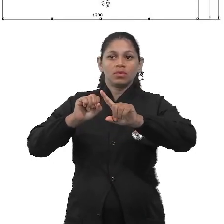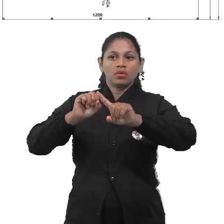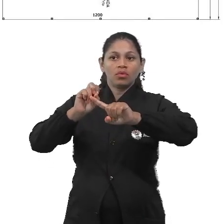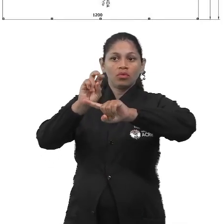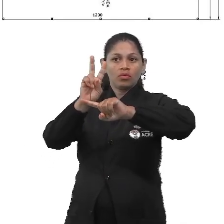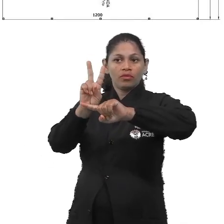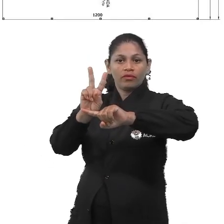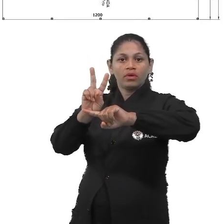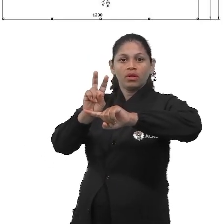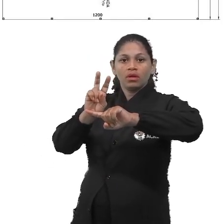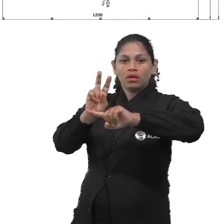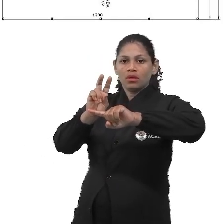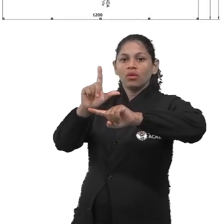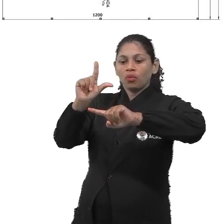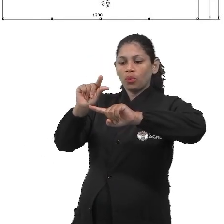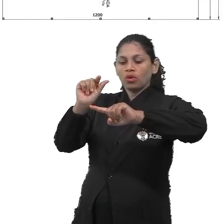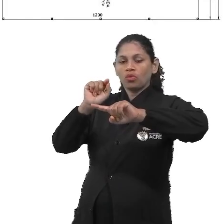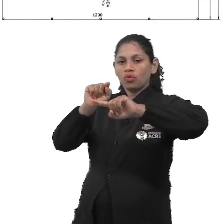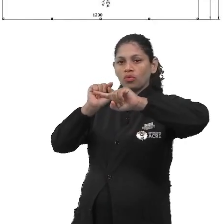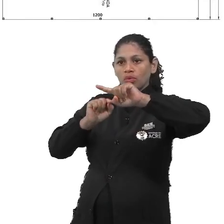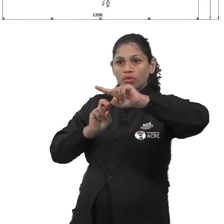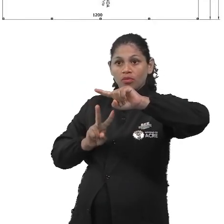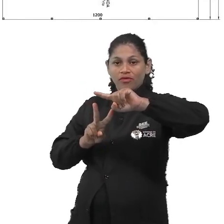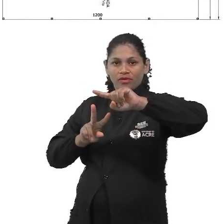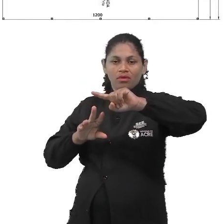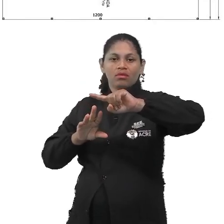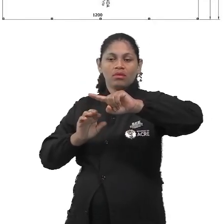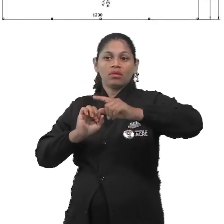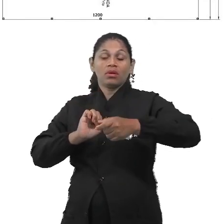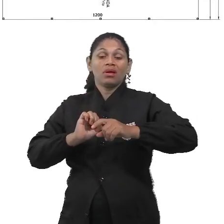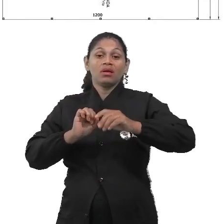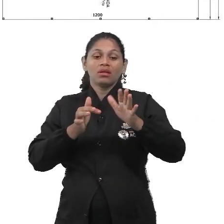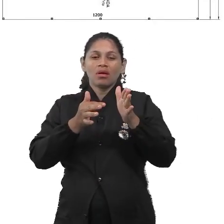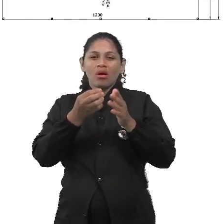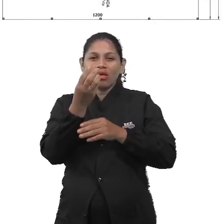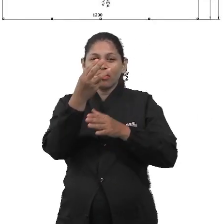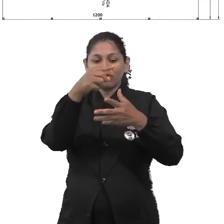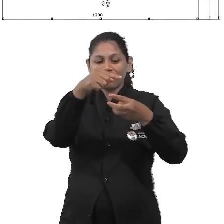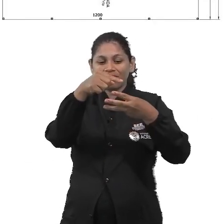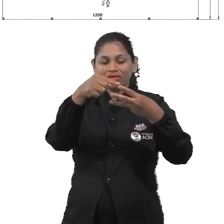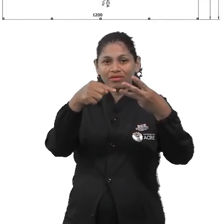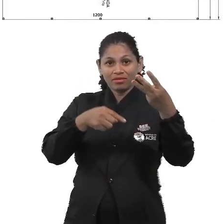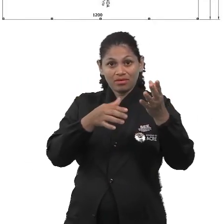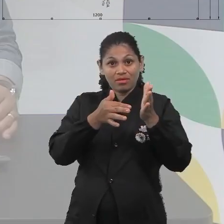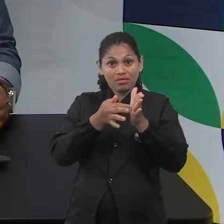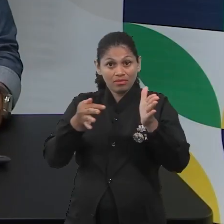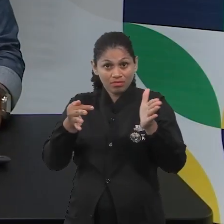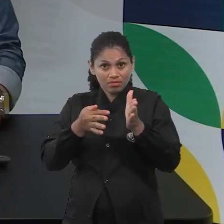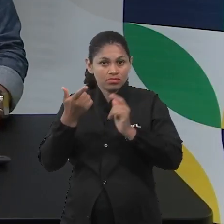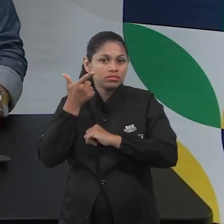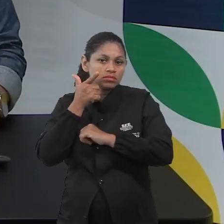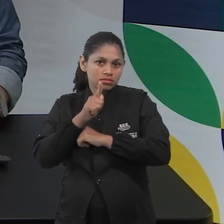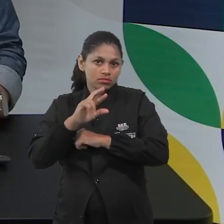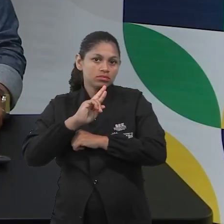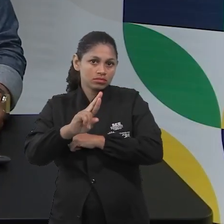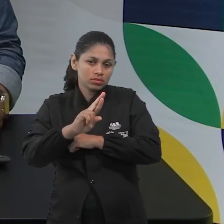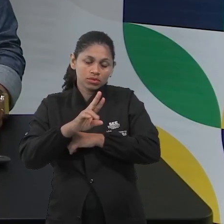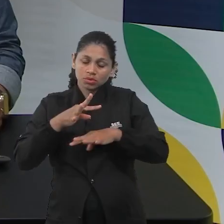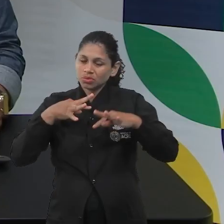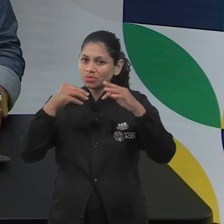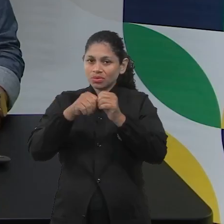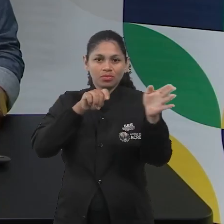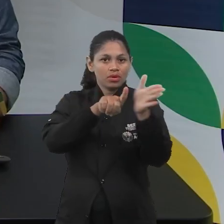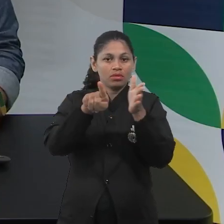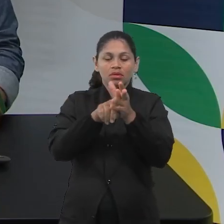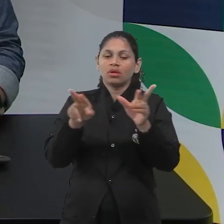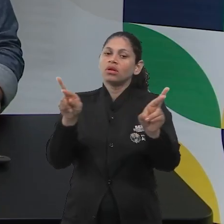tá? Que é o volume real. Essas 3 fórmulas aqui você consegue resolver todas as questões envolvendo a ideia de